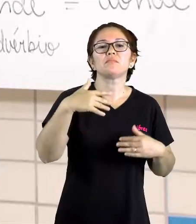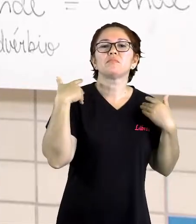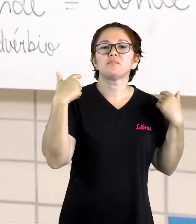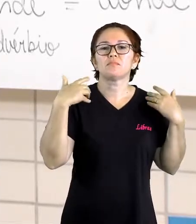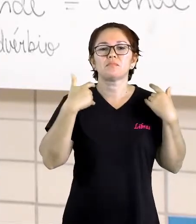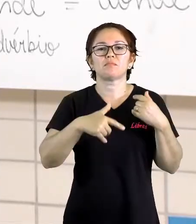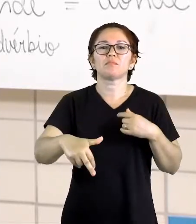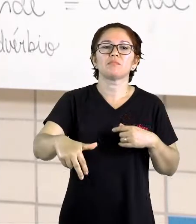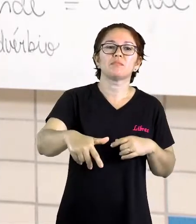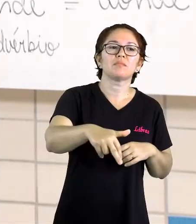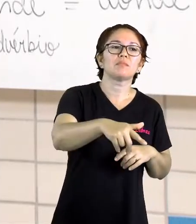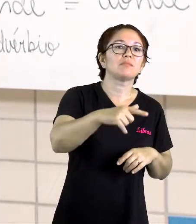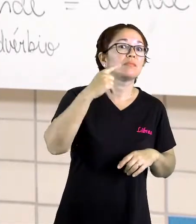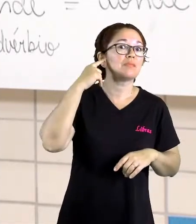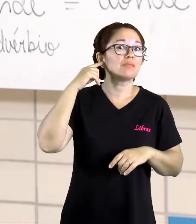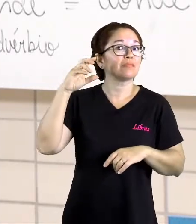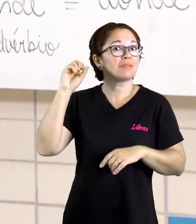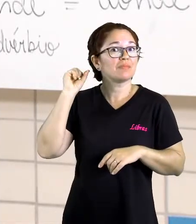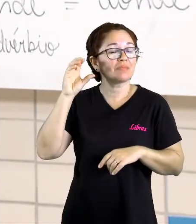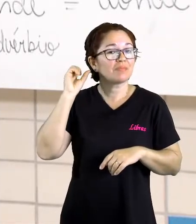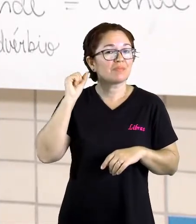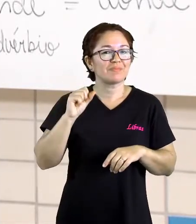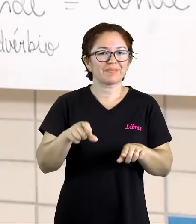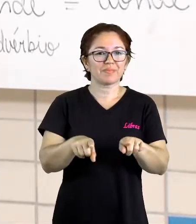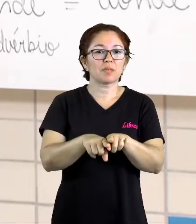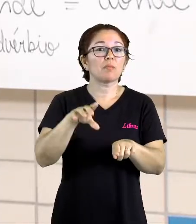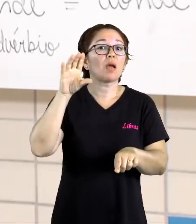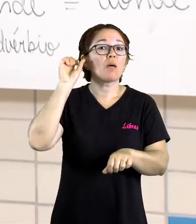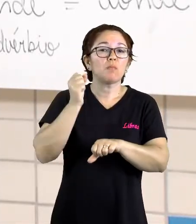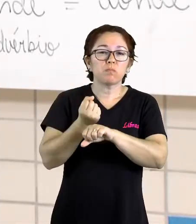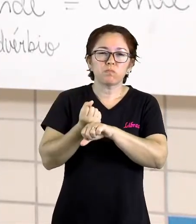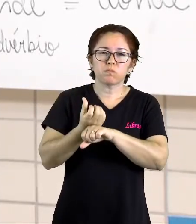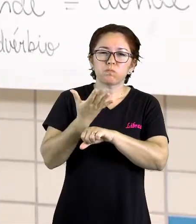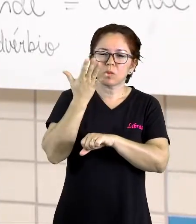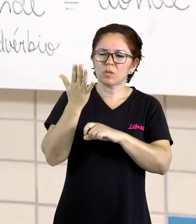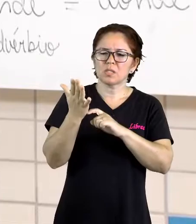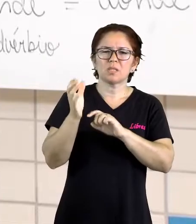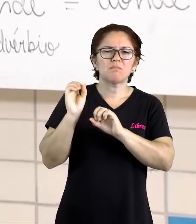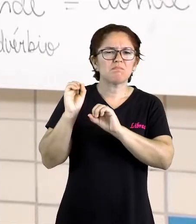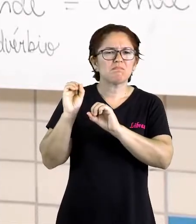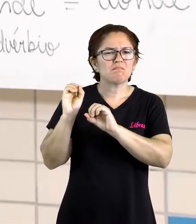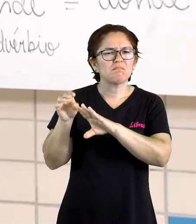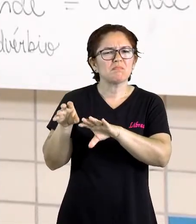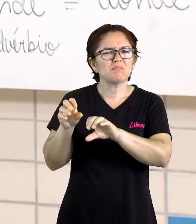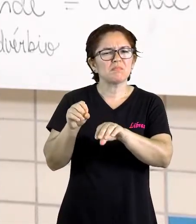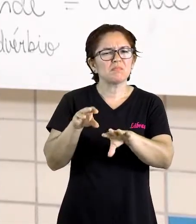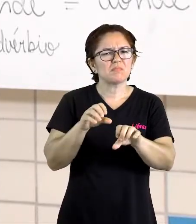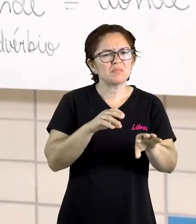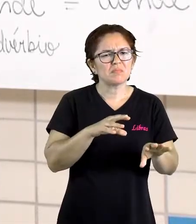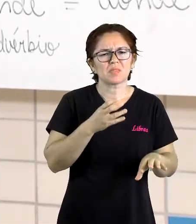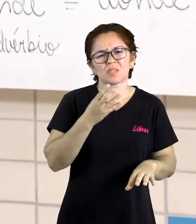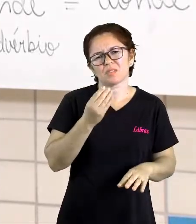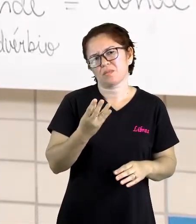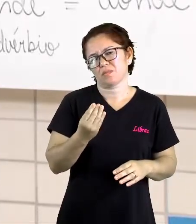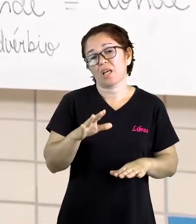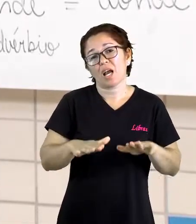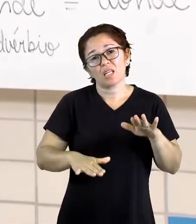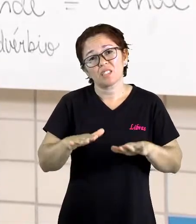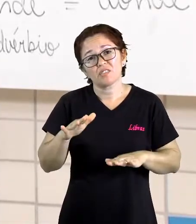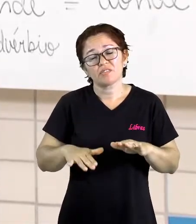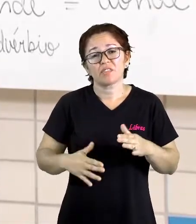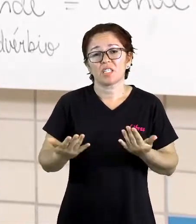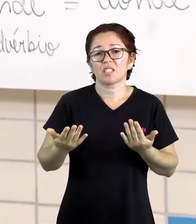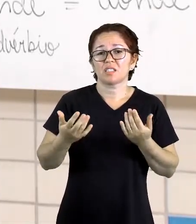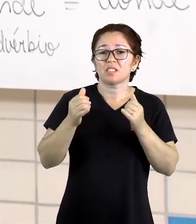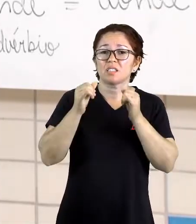E também pelo fato do podcast ele ser muito informativo. Eu posso ter acesso a notícias, eu posso